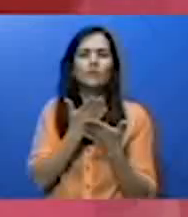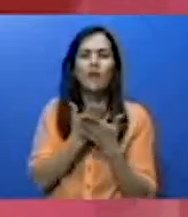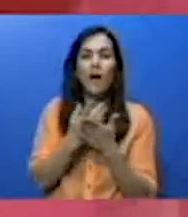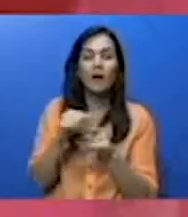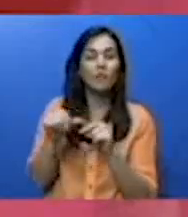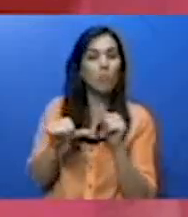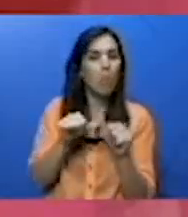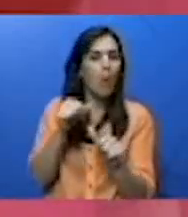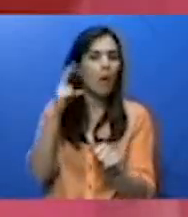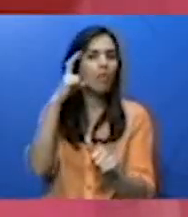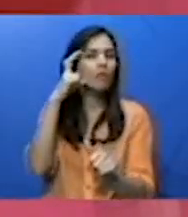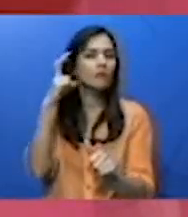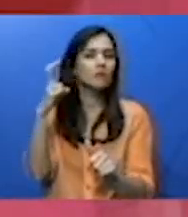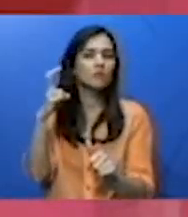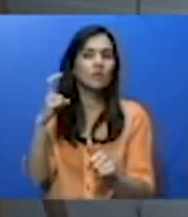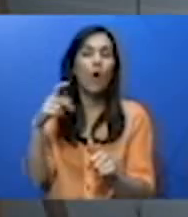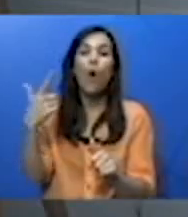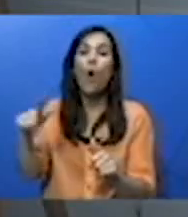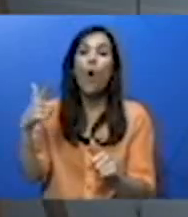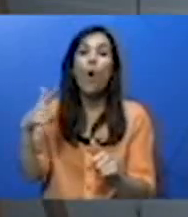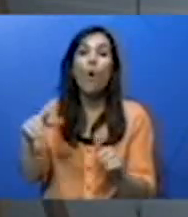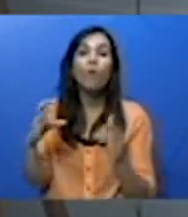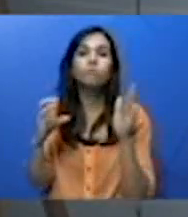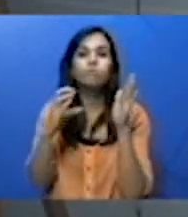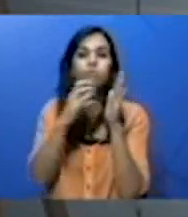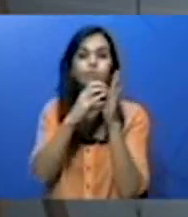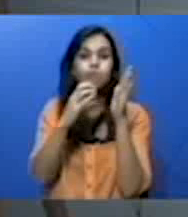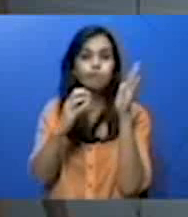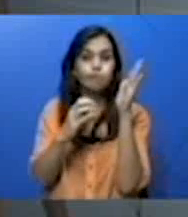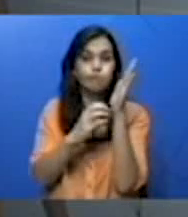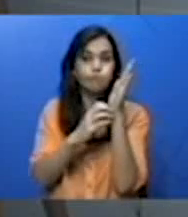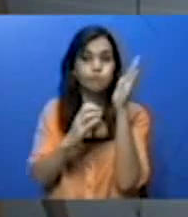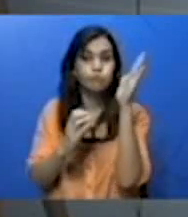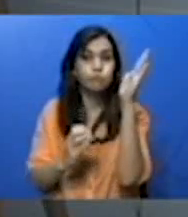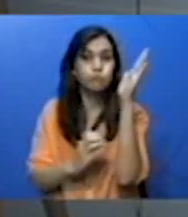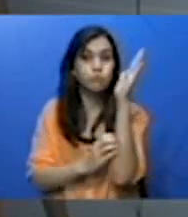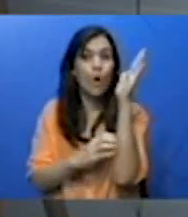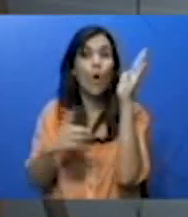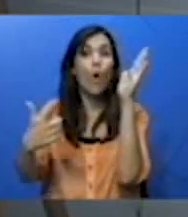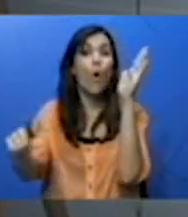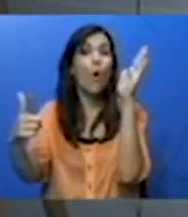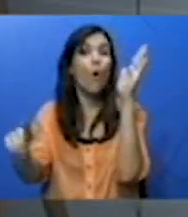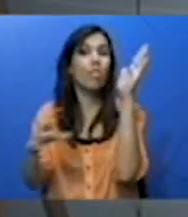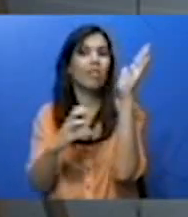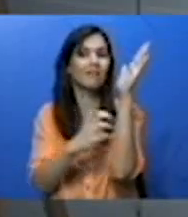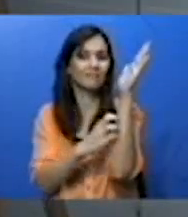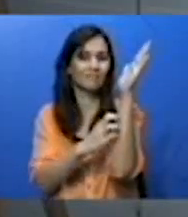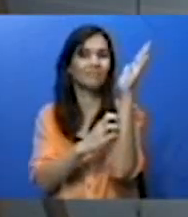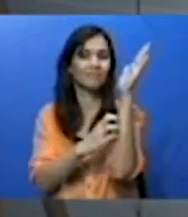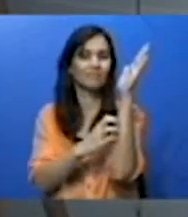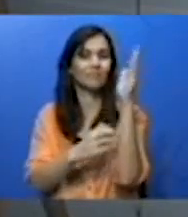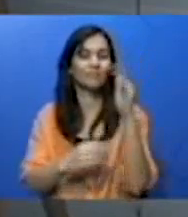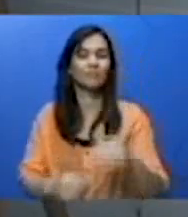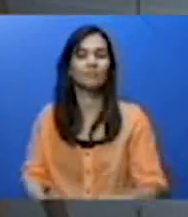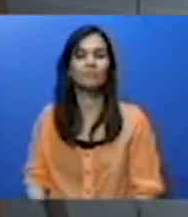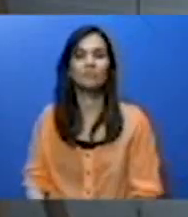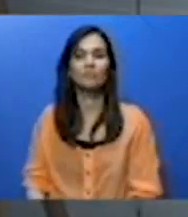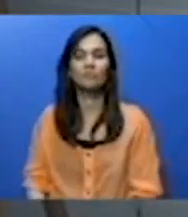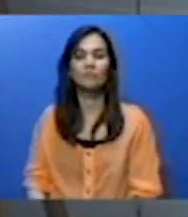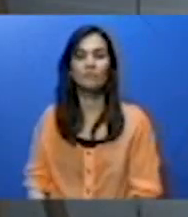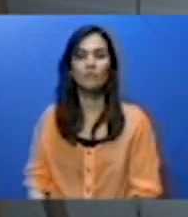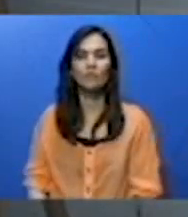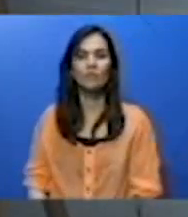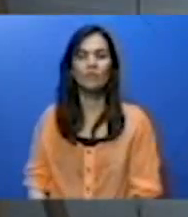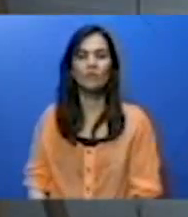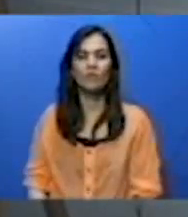Eu aprendo muito. Outra estrofe, professora. Ah, você parar aqui, criança. Dei pra vocês pular uma linha. Vou pôr um coraçãozinho,